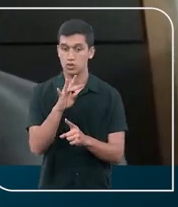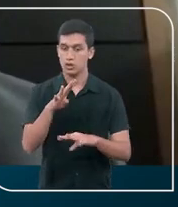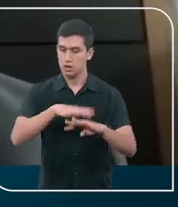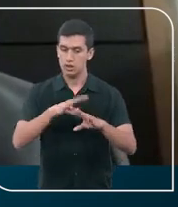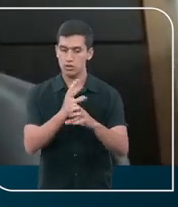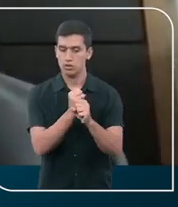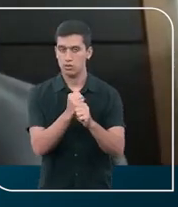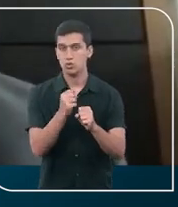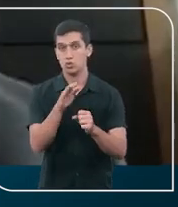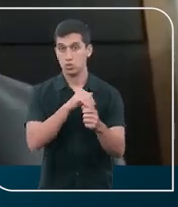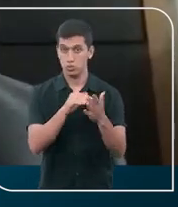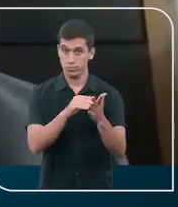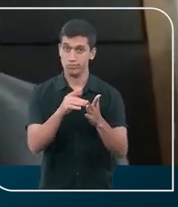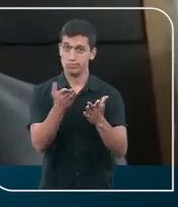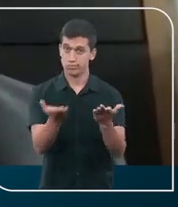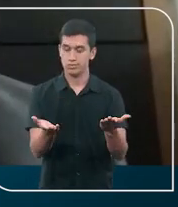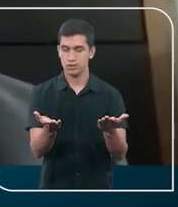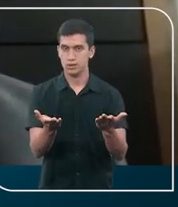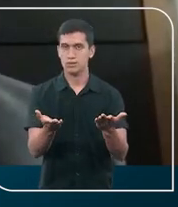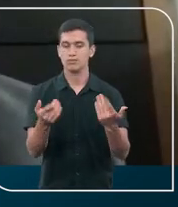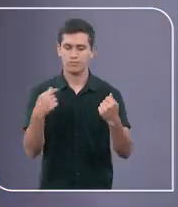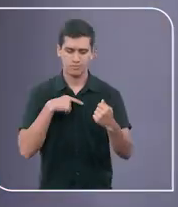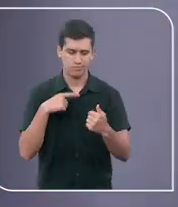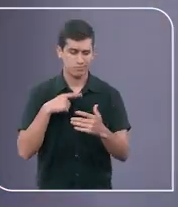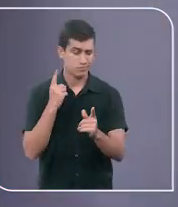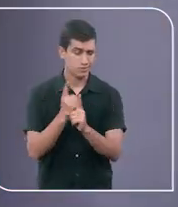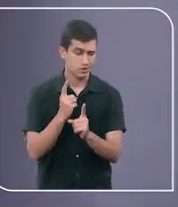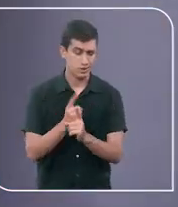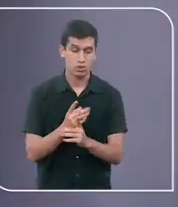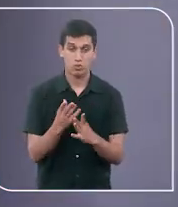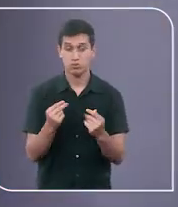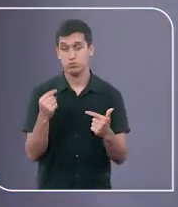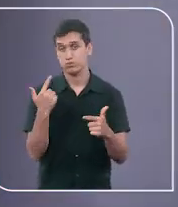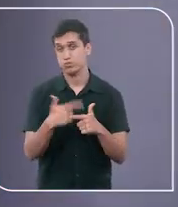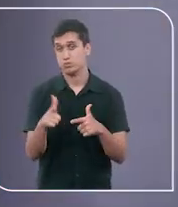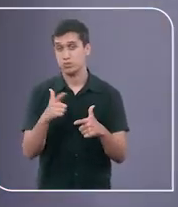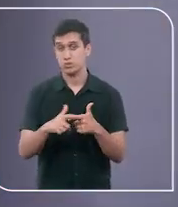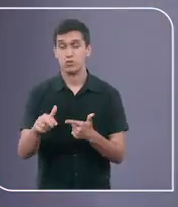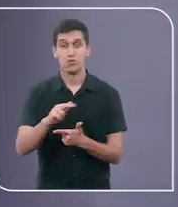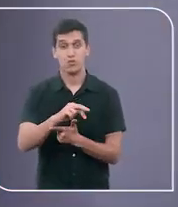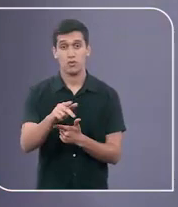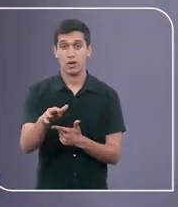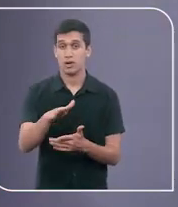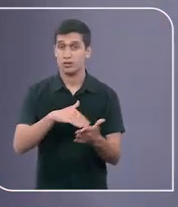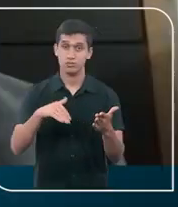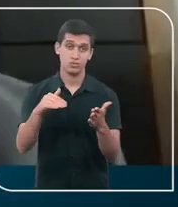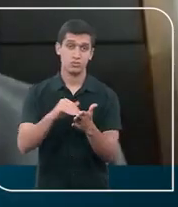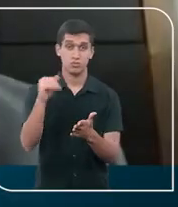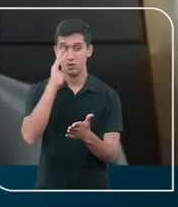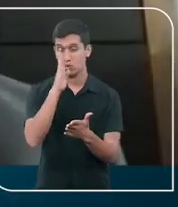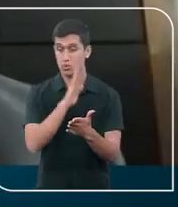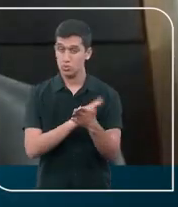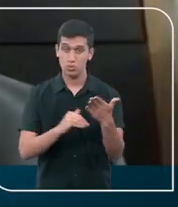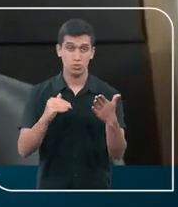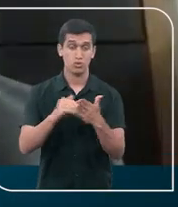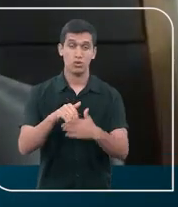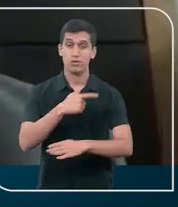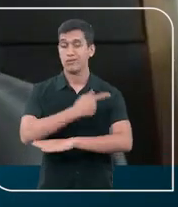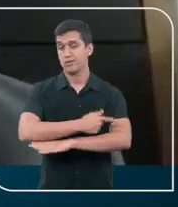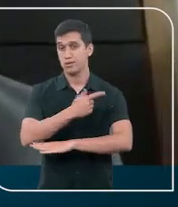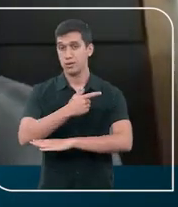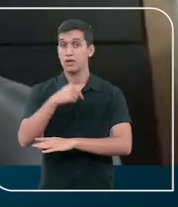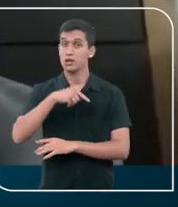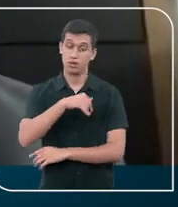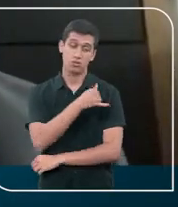economias. Isso tem gerado muito problema em várias companhias aí ao redor do Brasil. Aqui no Rio de Janeiro,